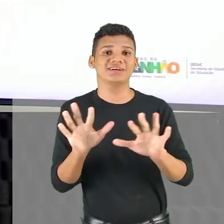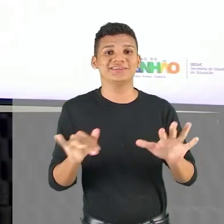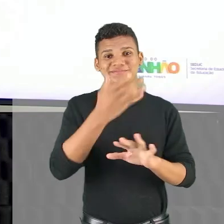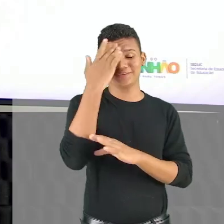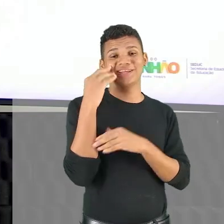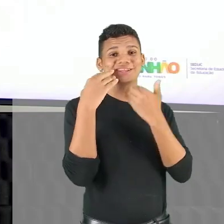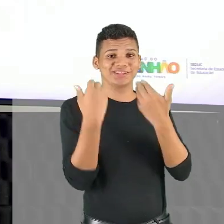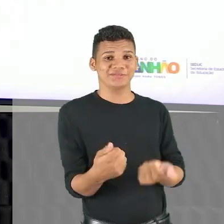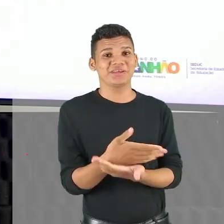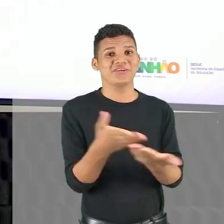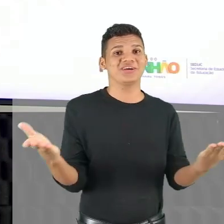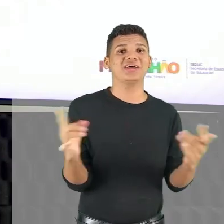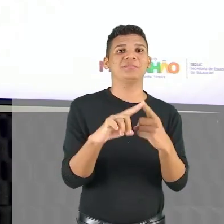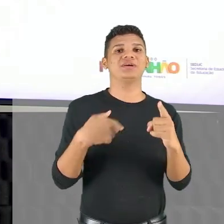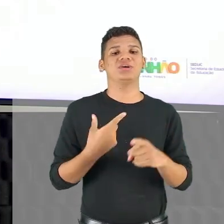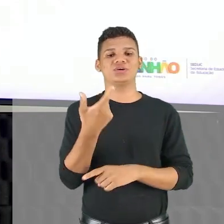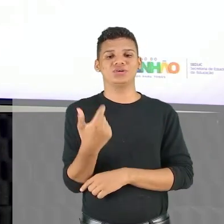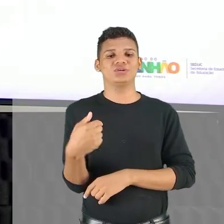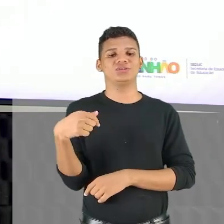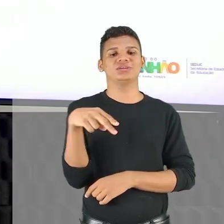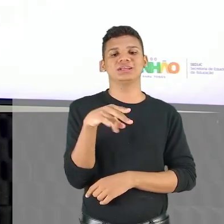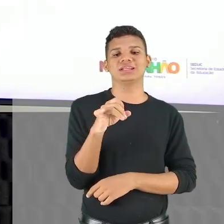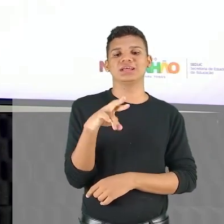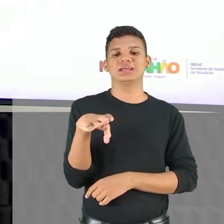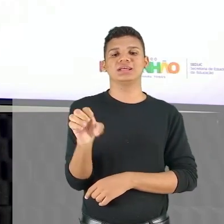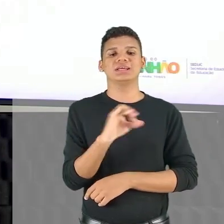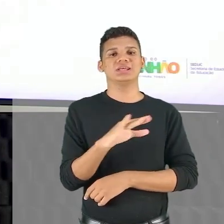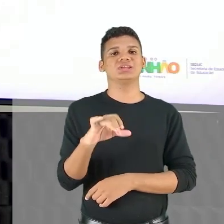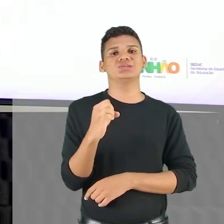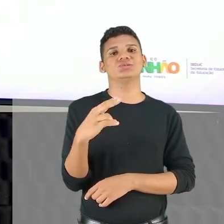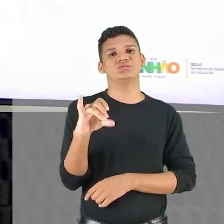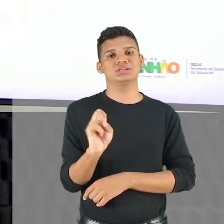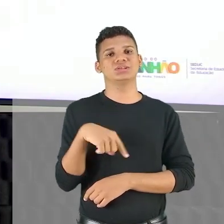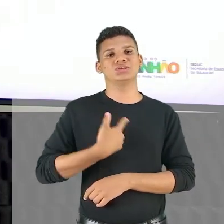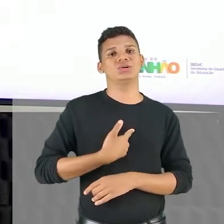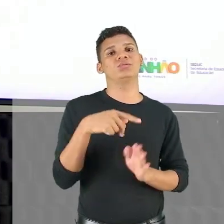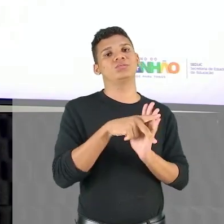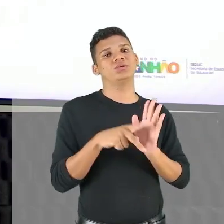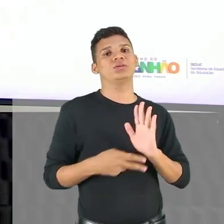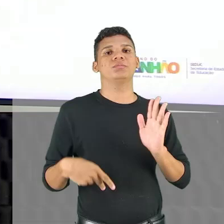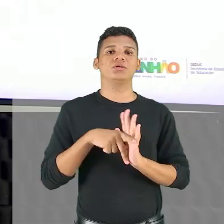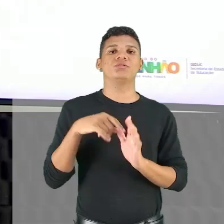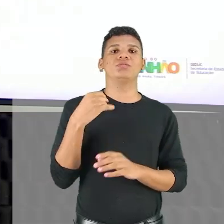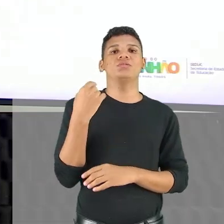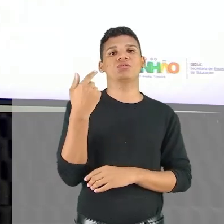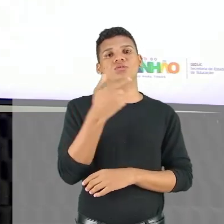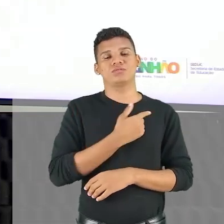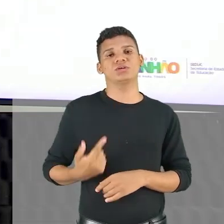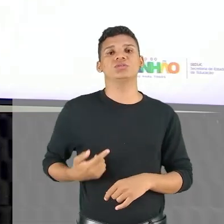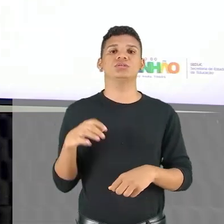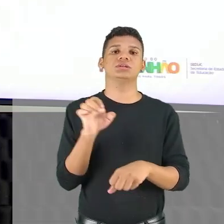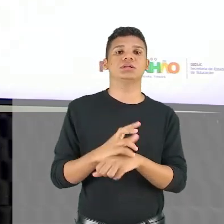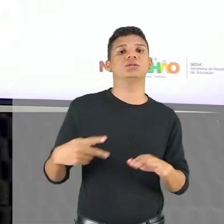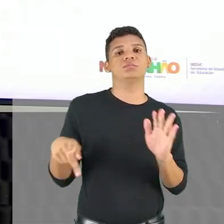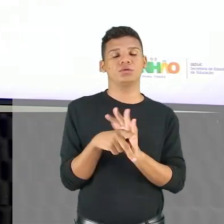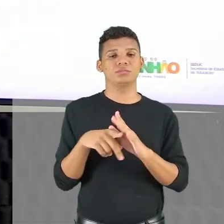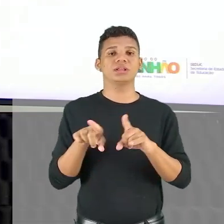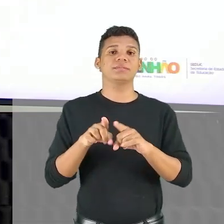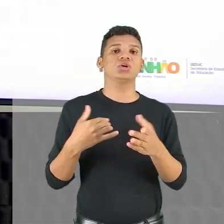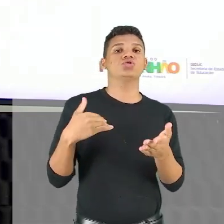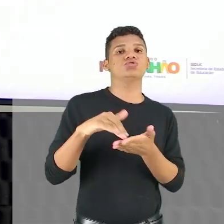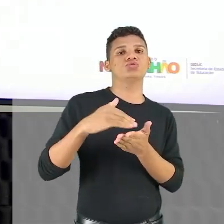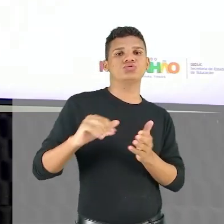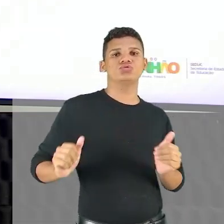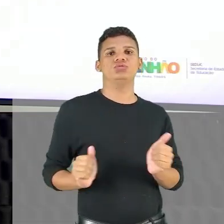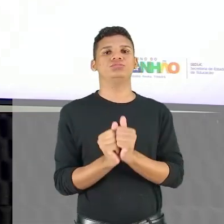gente, como estão? Tudo bem? Sou Nery Souza, tu profe de espanhol, e estamos aqui no nosso projeto do Governo do Estado do Maranhão, através da Secretaria Estadual de Educação,